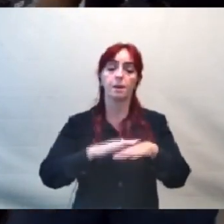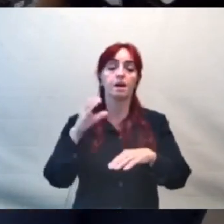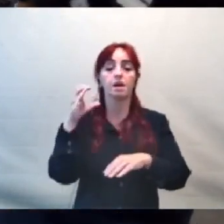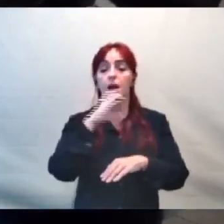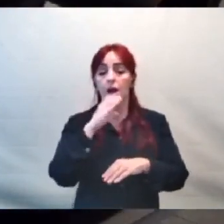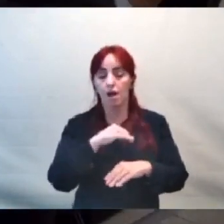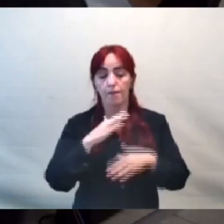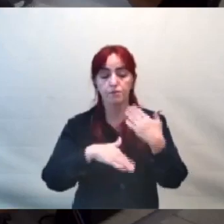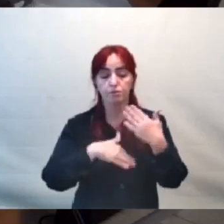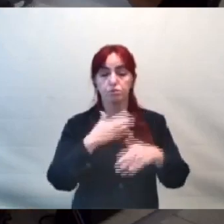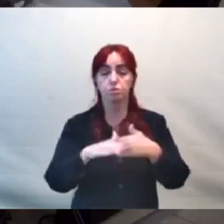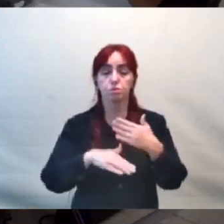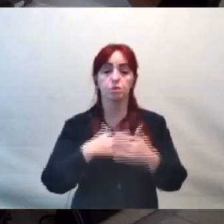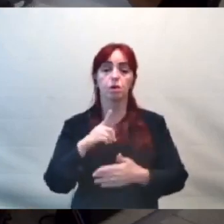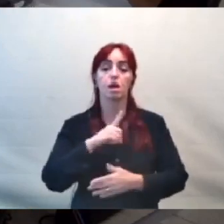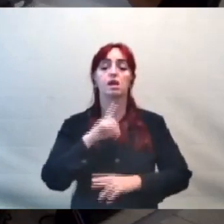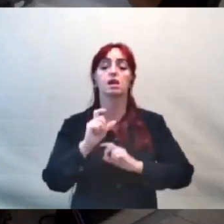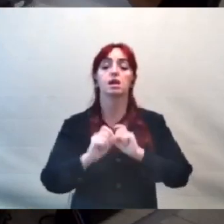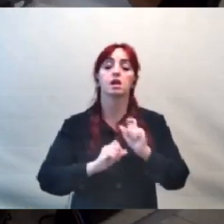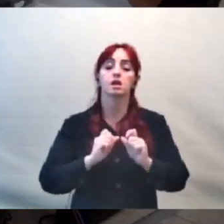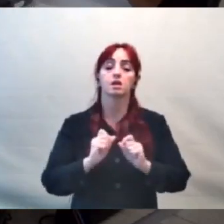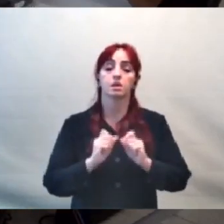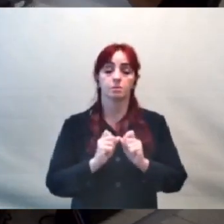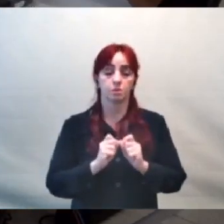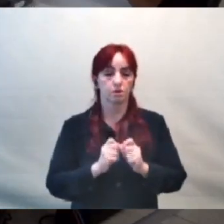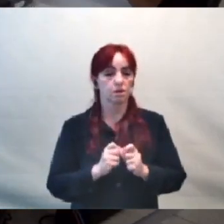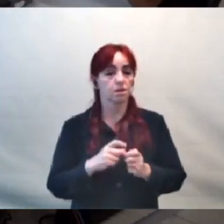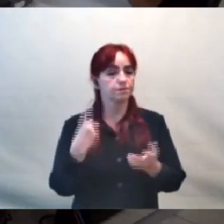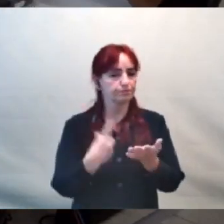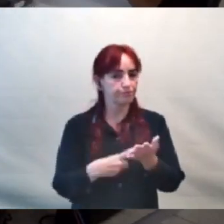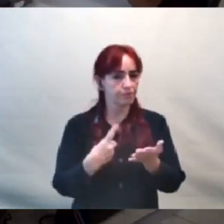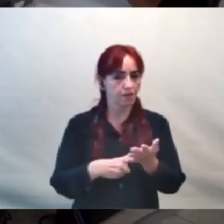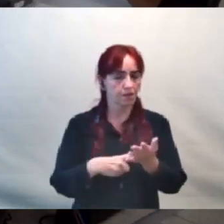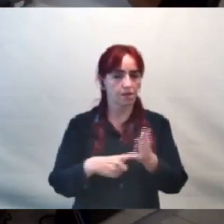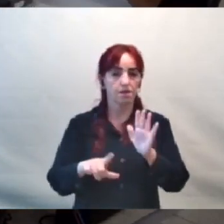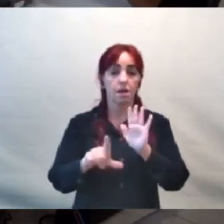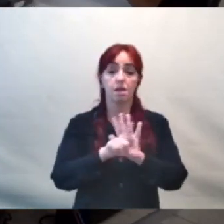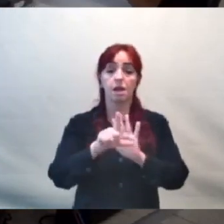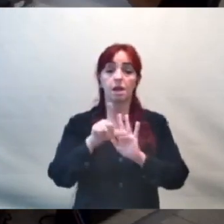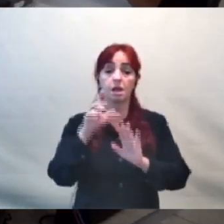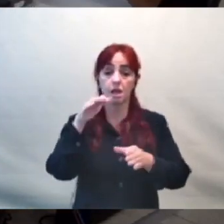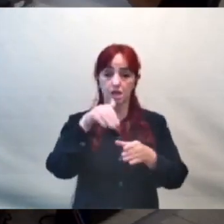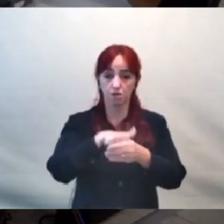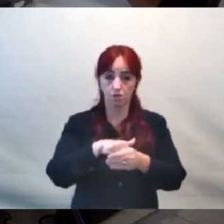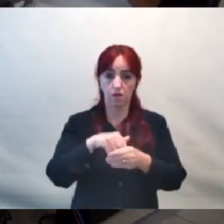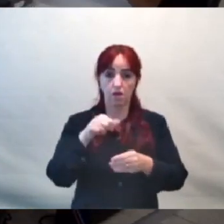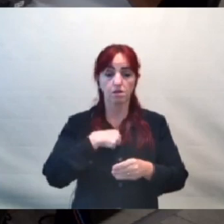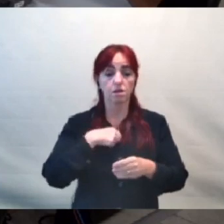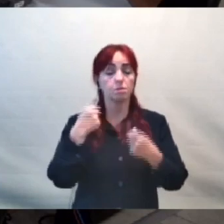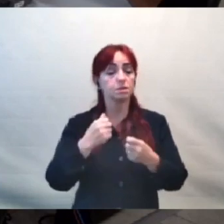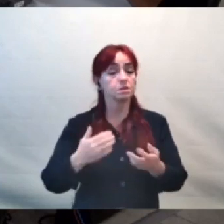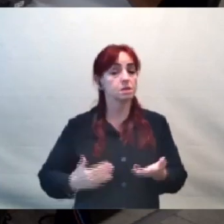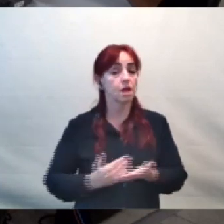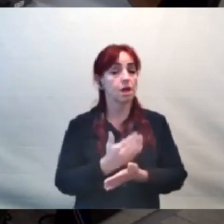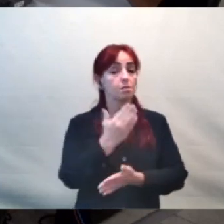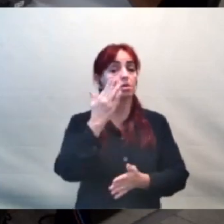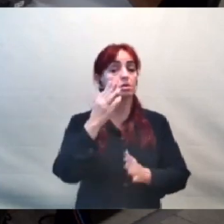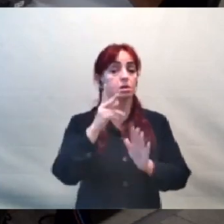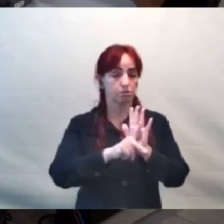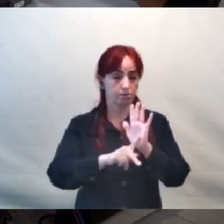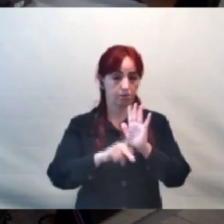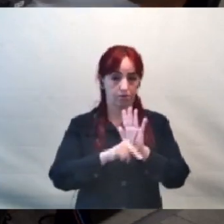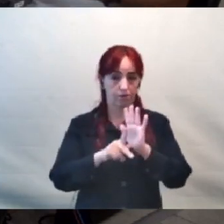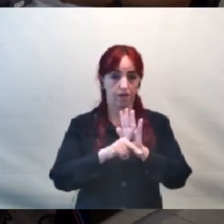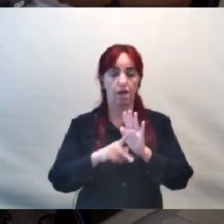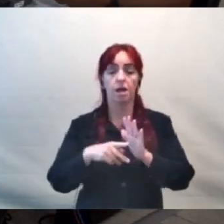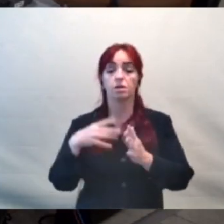que nós temos aí as exigências da lei eleitoral. Então, esse projeto tem que estar aprovado e publicado no DOM pelo prefeito Fuad